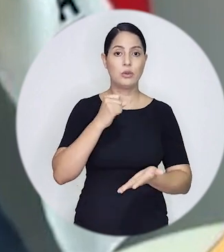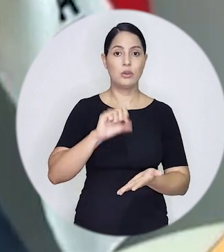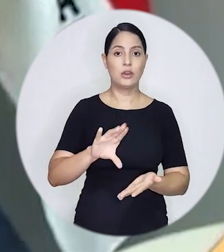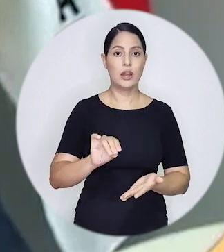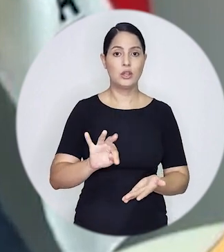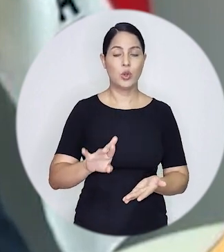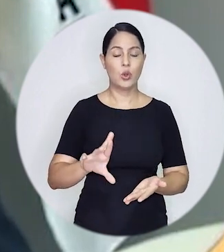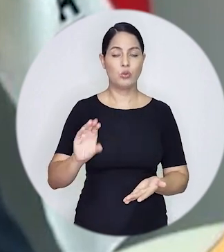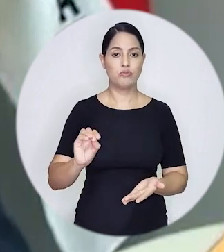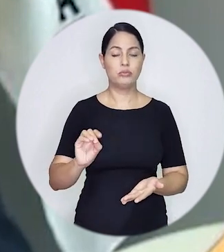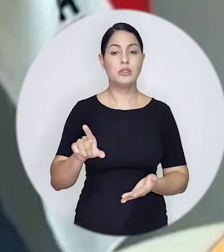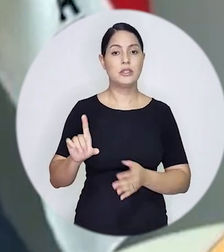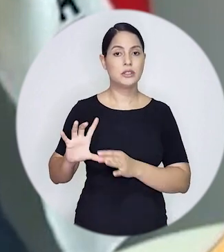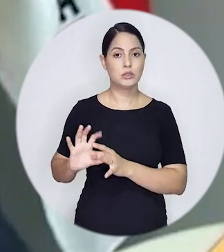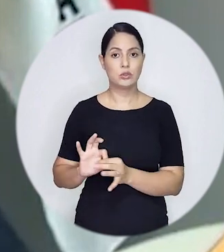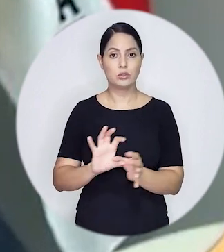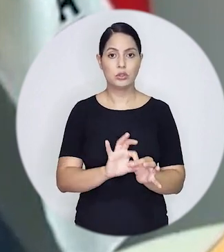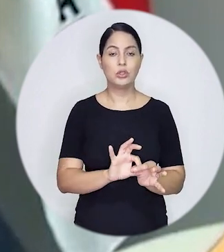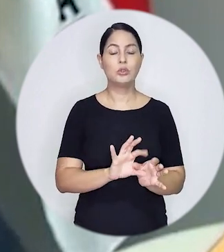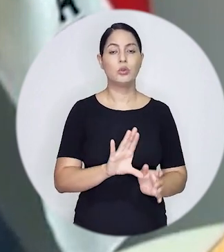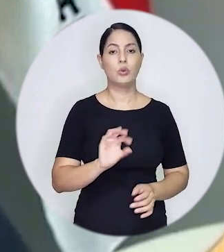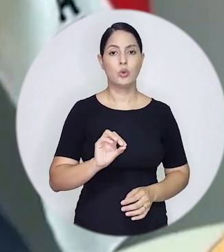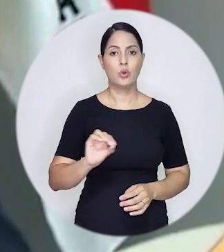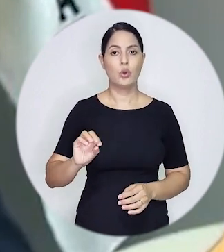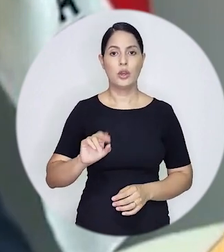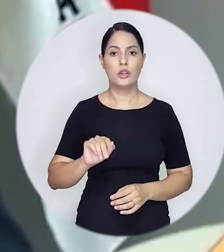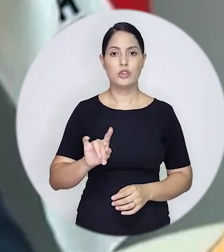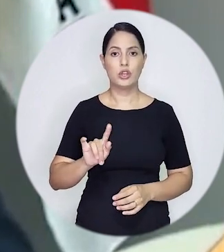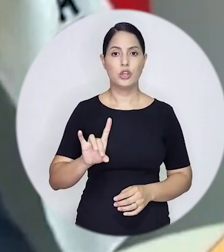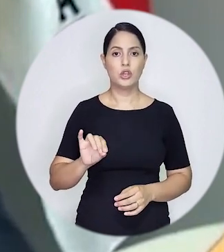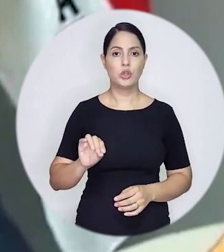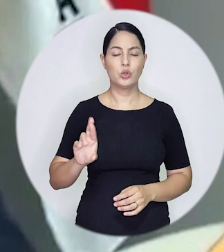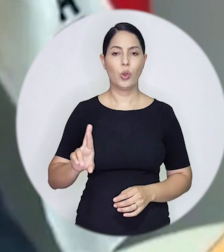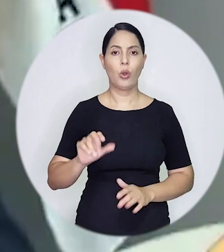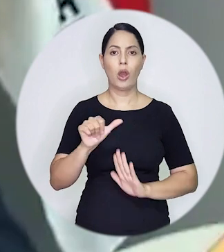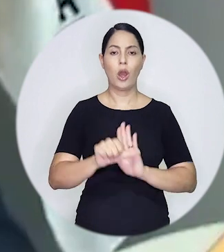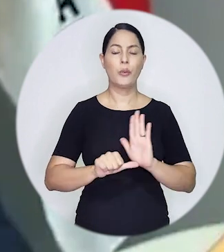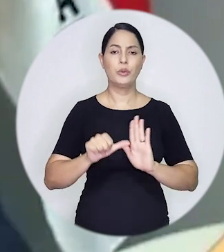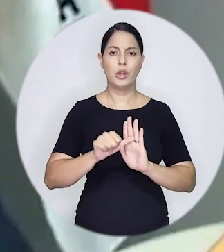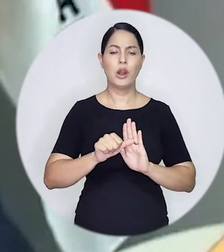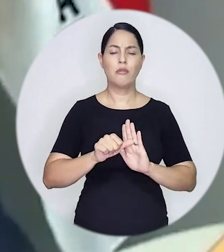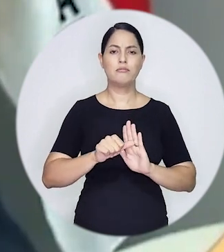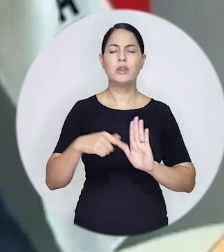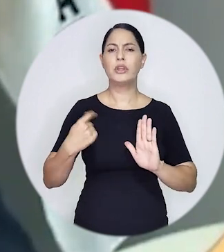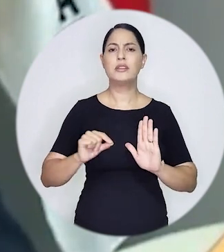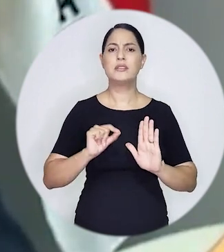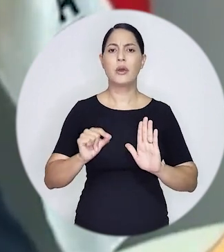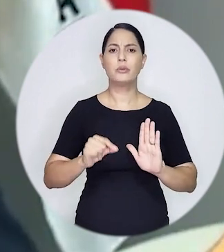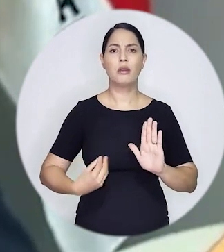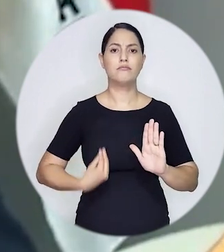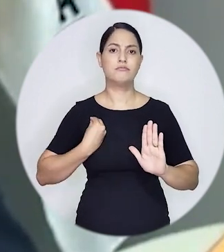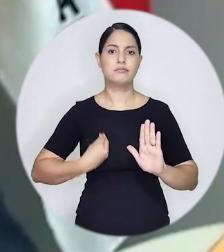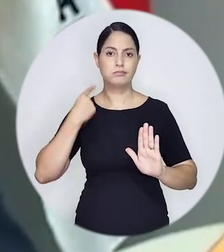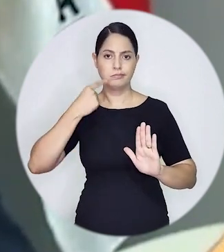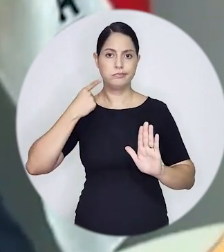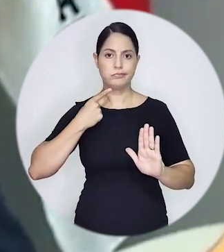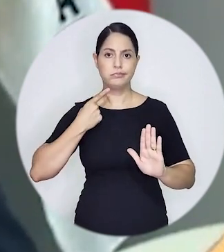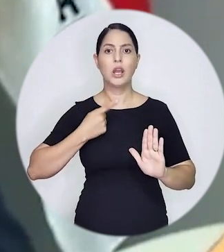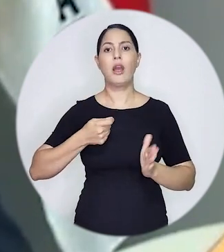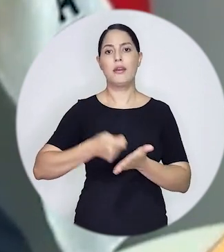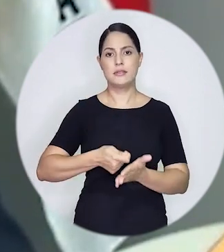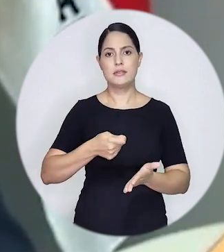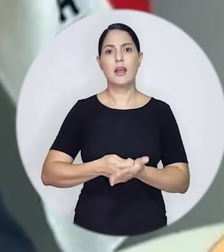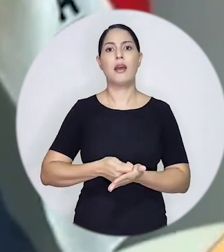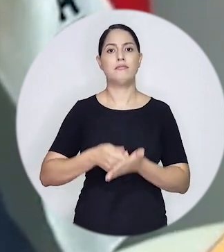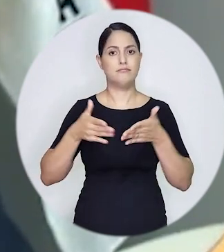no cartório, o Corregedor Nacional de Justiça ouve por bem, através de um provimento, alterar e exigir a